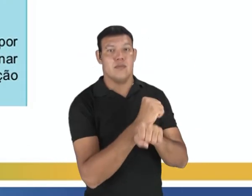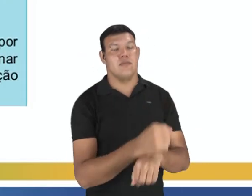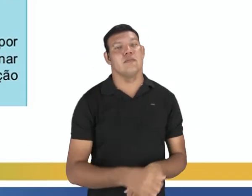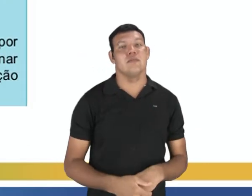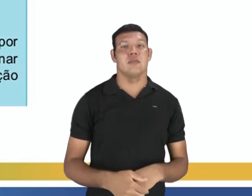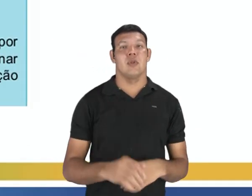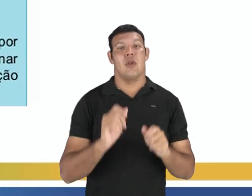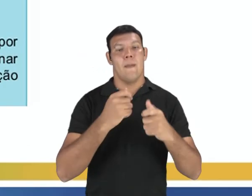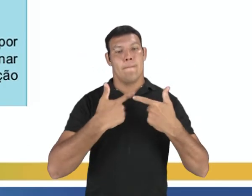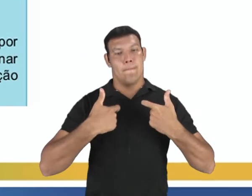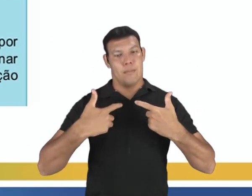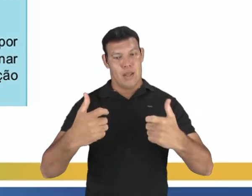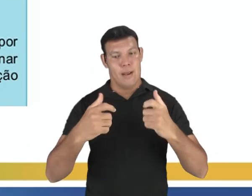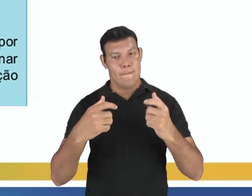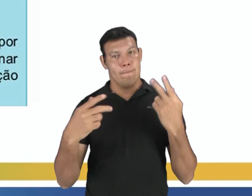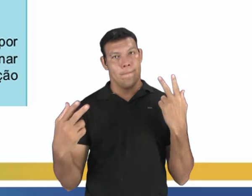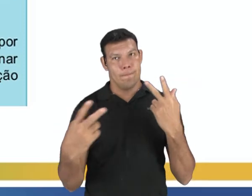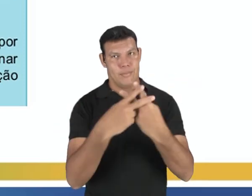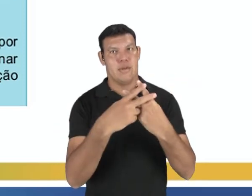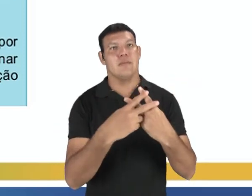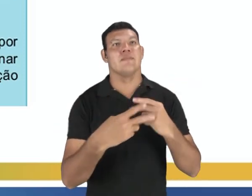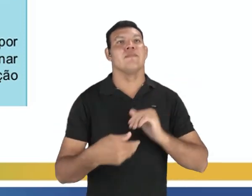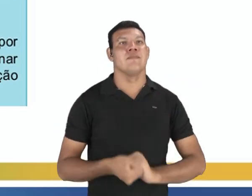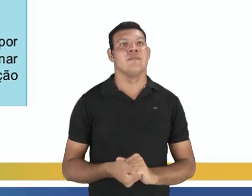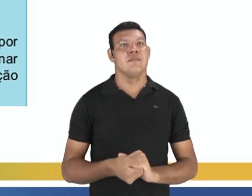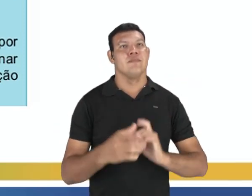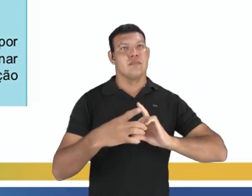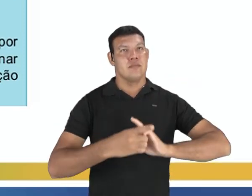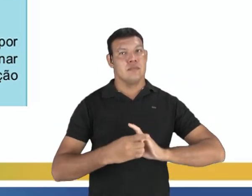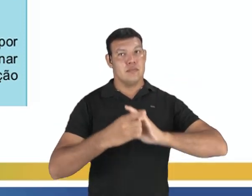tá? E aí, com relação a Atenas, pessoal, a gente tem aí essa